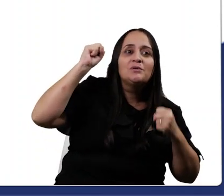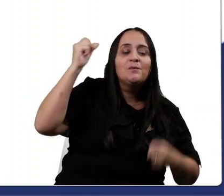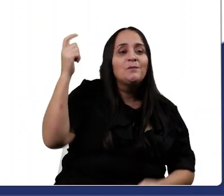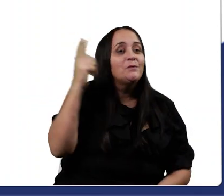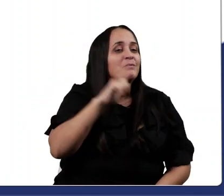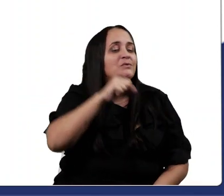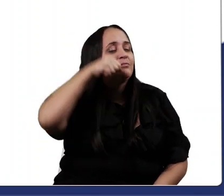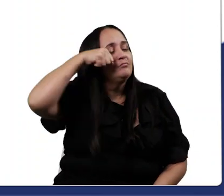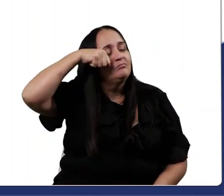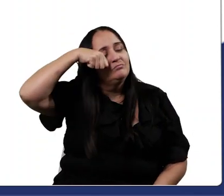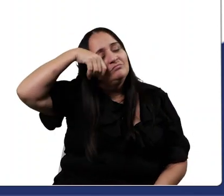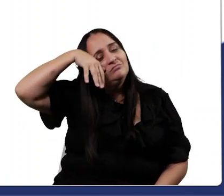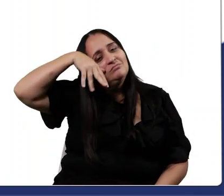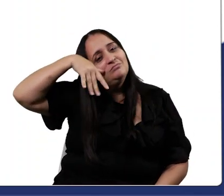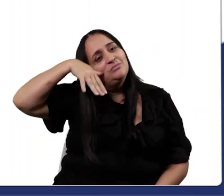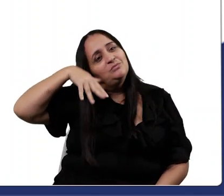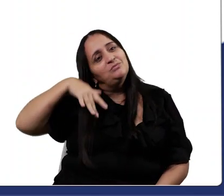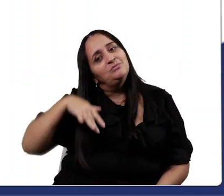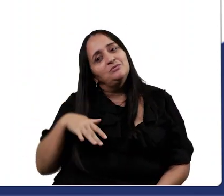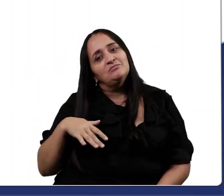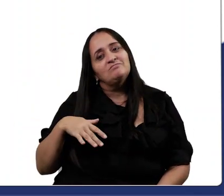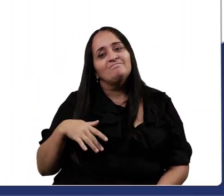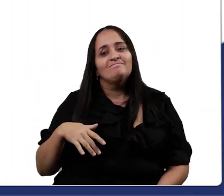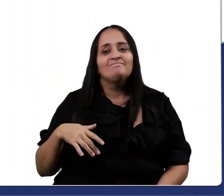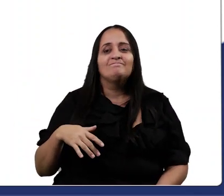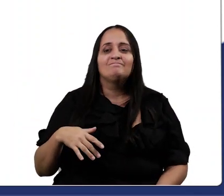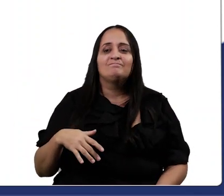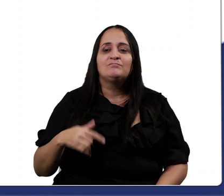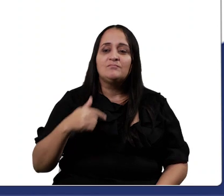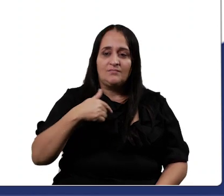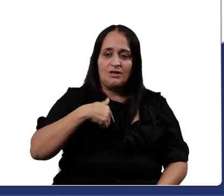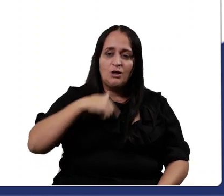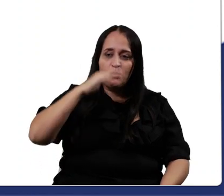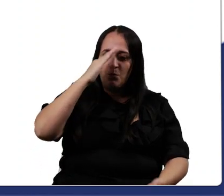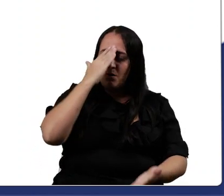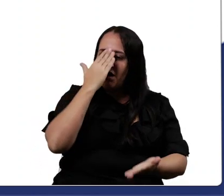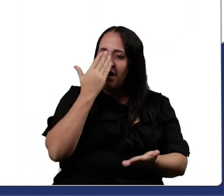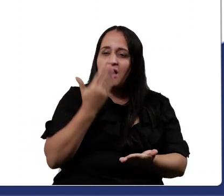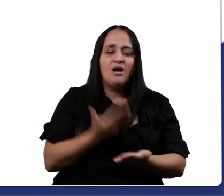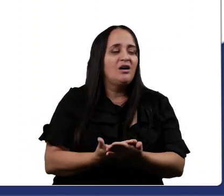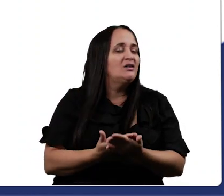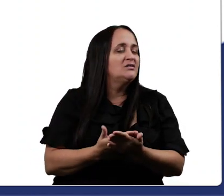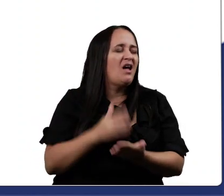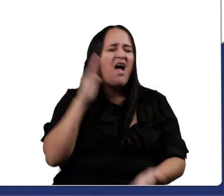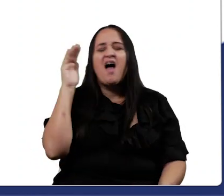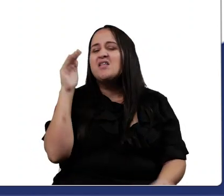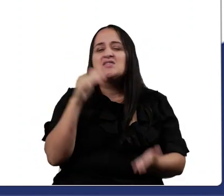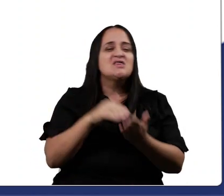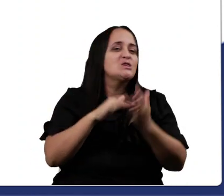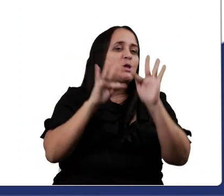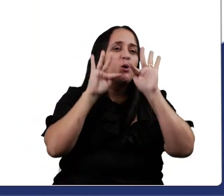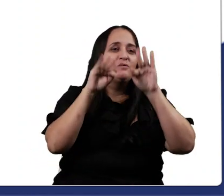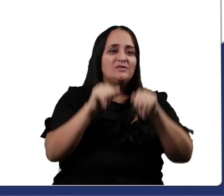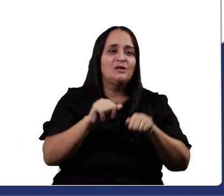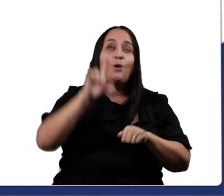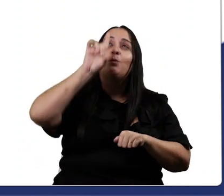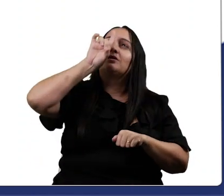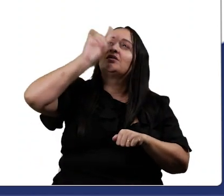Globo. Eu acreditei até o final, treinei muito nos últimos meses e Deus realizou meu